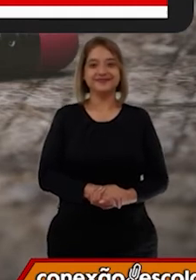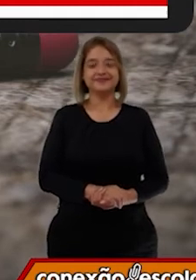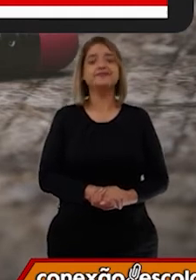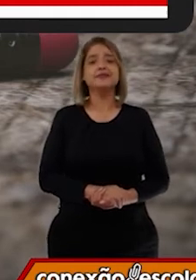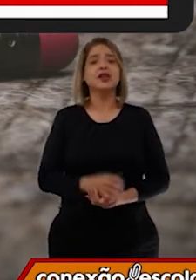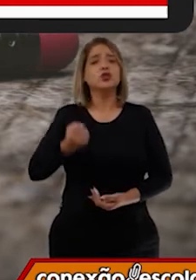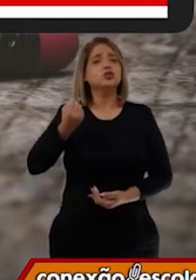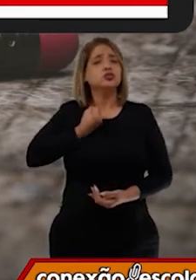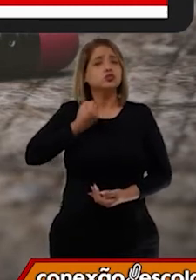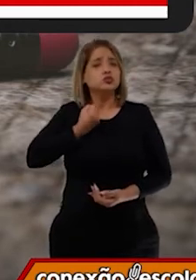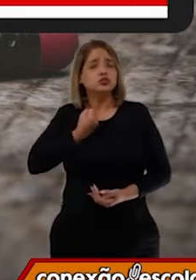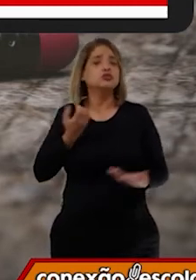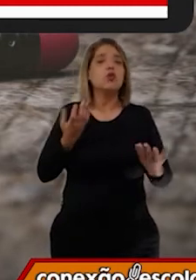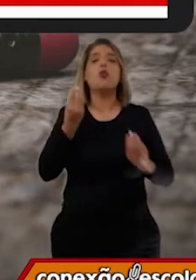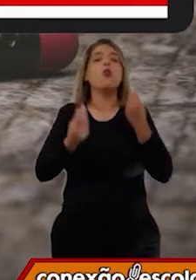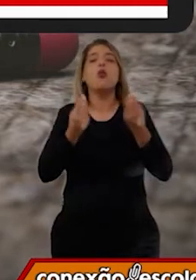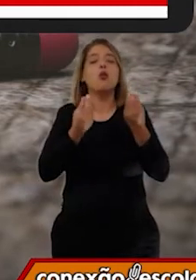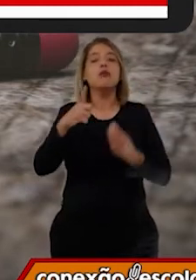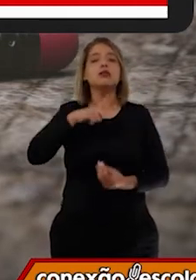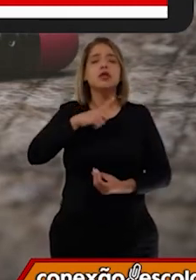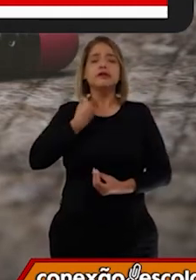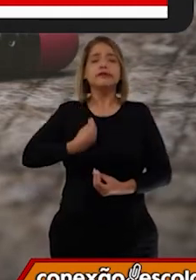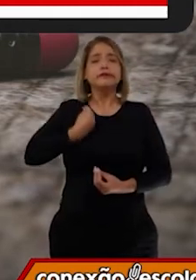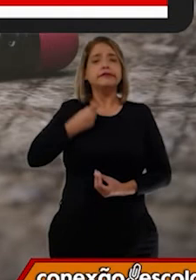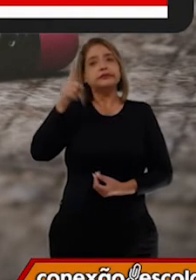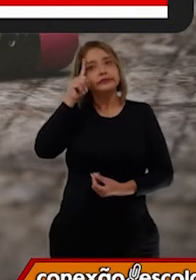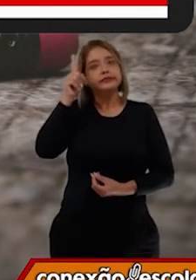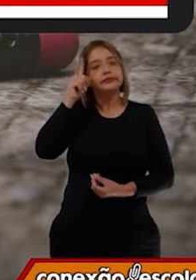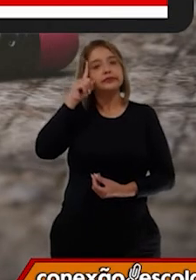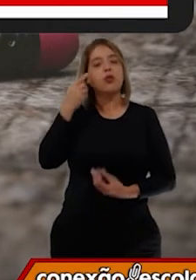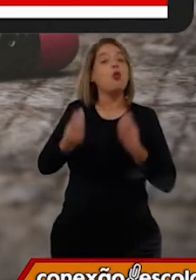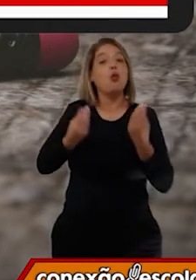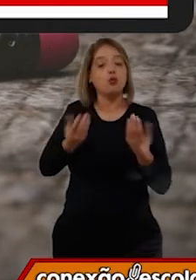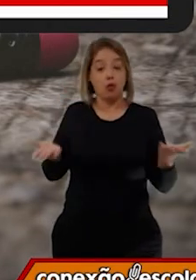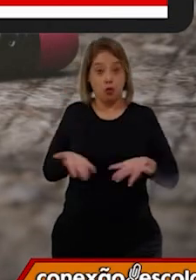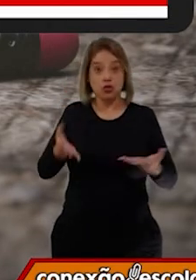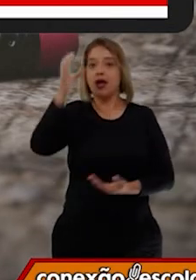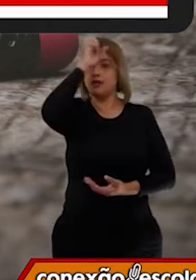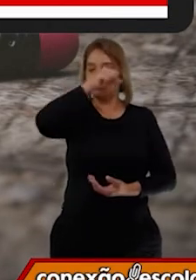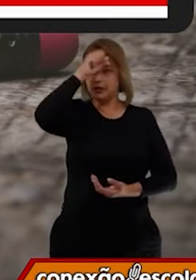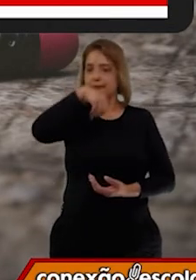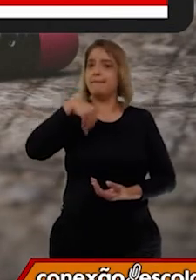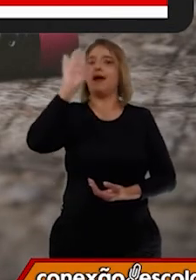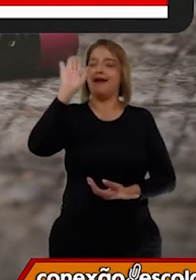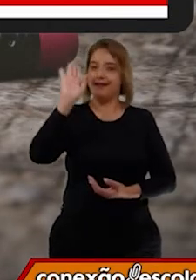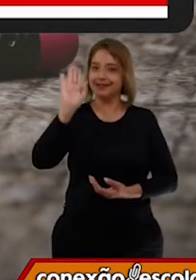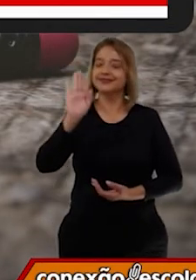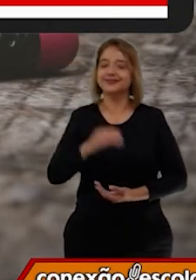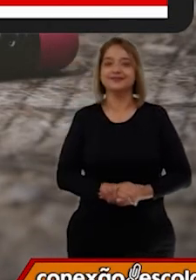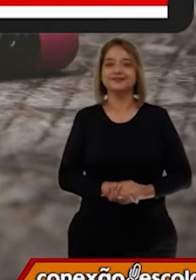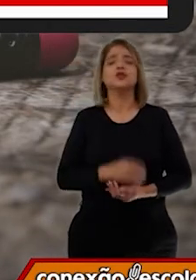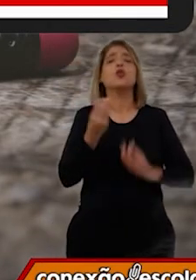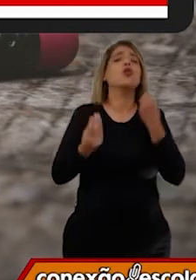Os números e como eles estão presentes no nosso dia a dia. Então, nós vamos aprender mais sobre isso. Como